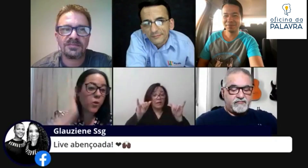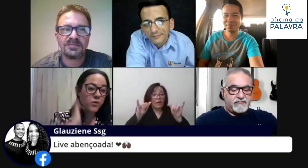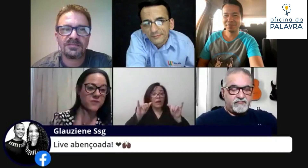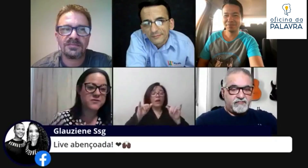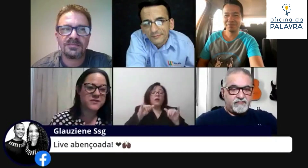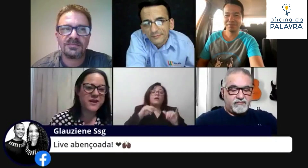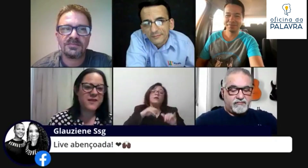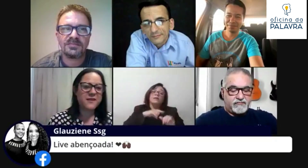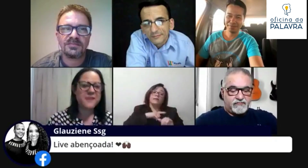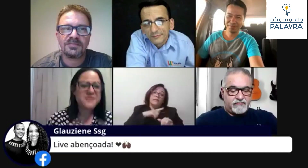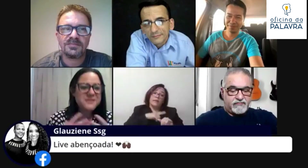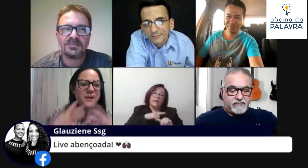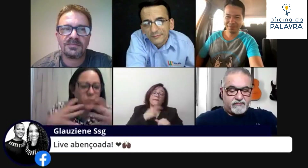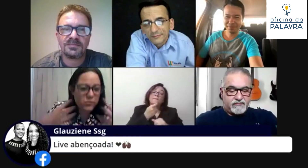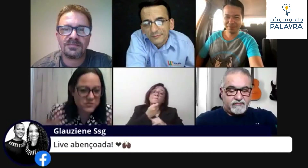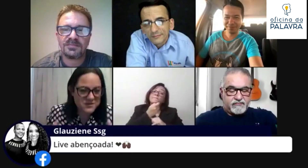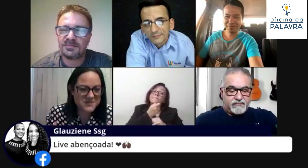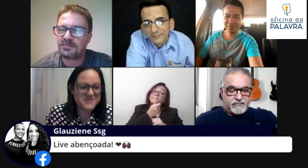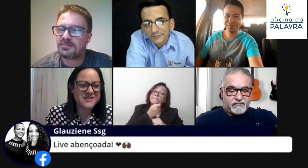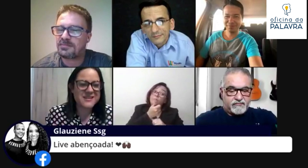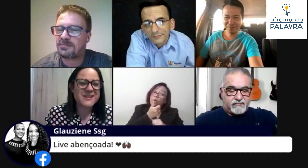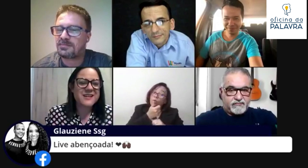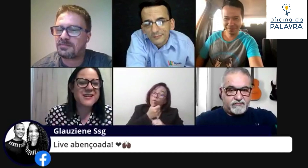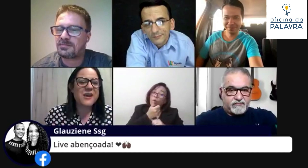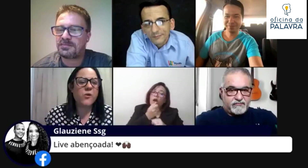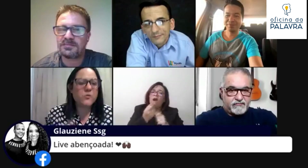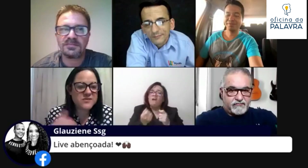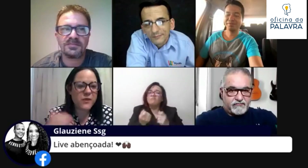existe poucos, né? Existem algumas